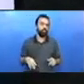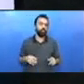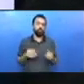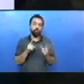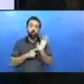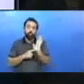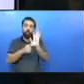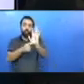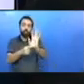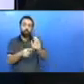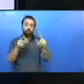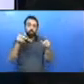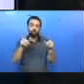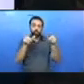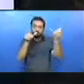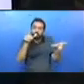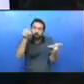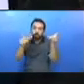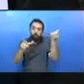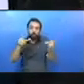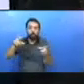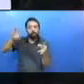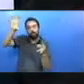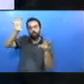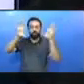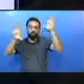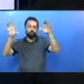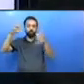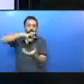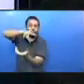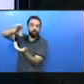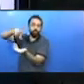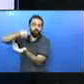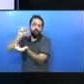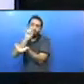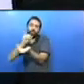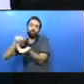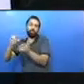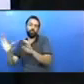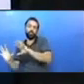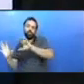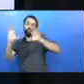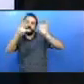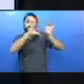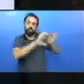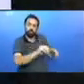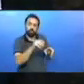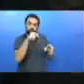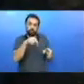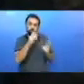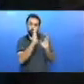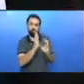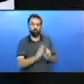pra gente todas as pessoas diferentes, de lugares diferentes do mundo, que vieram para o Brasil e transformaram ele no que a gente conhece conhece hoje